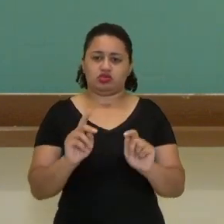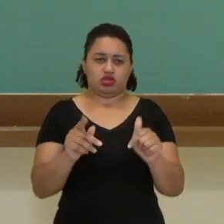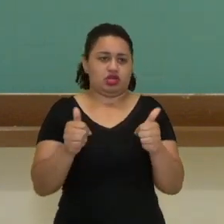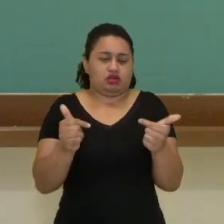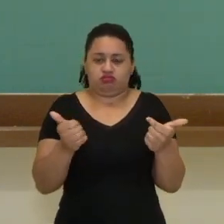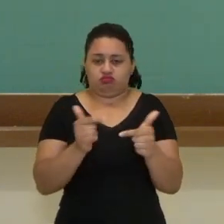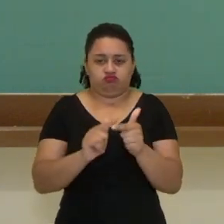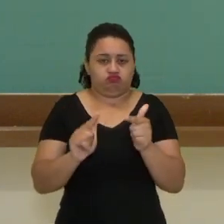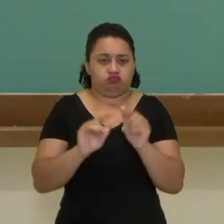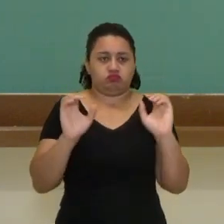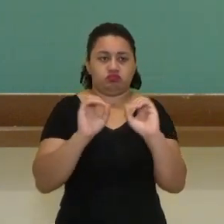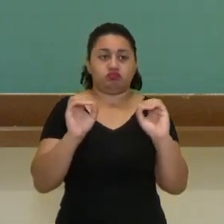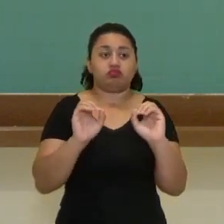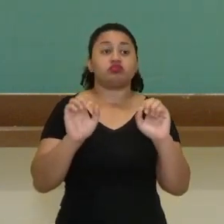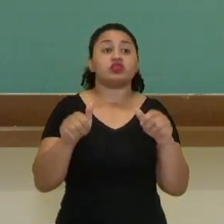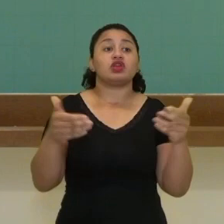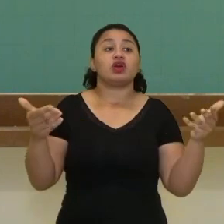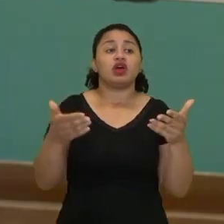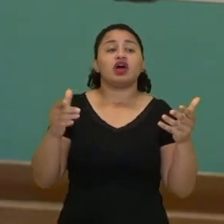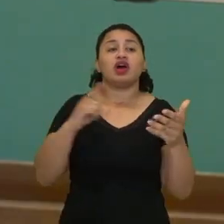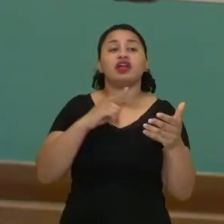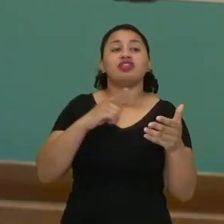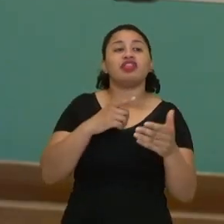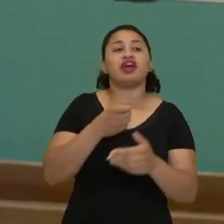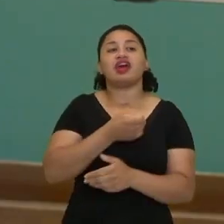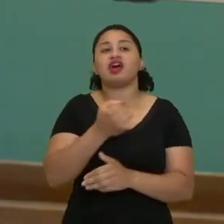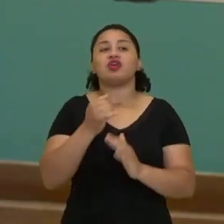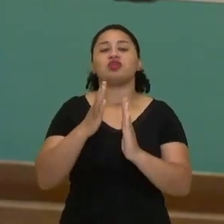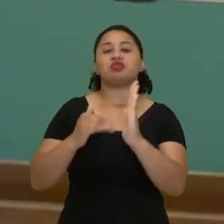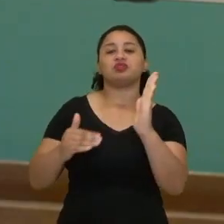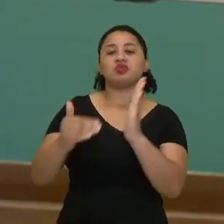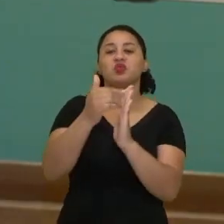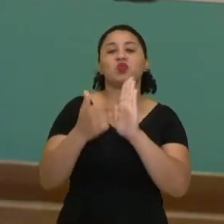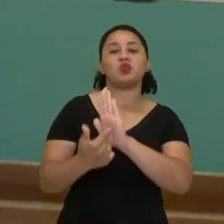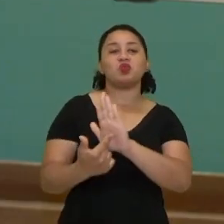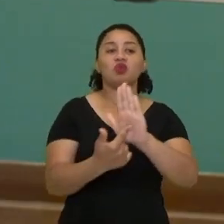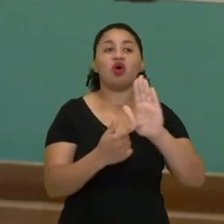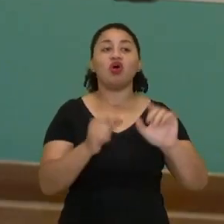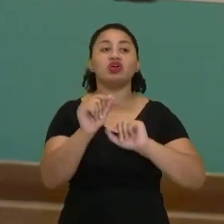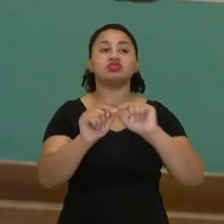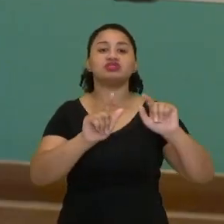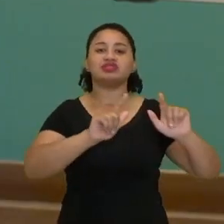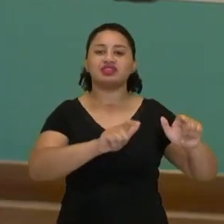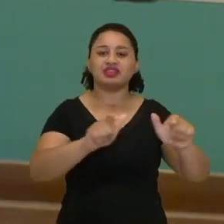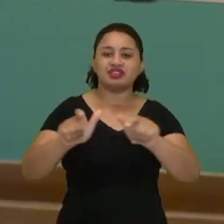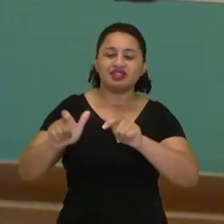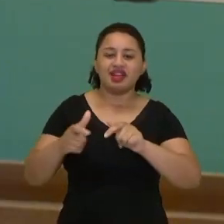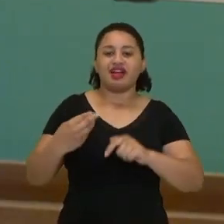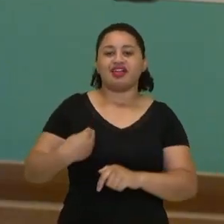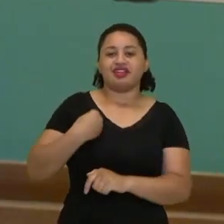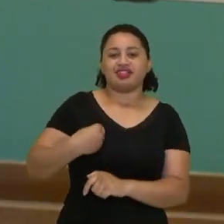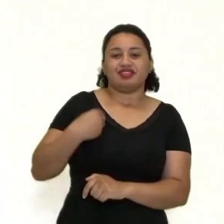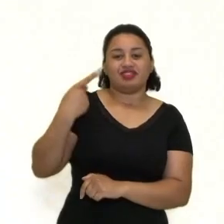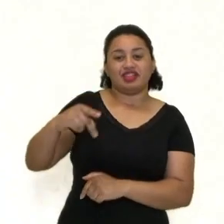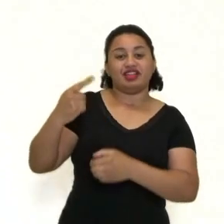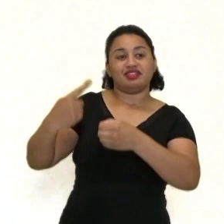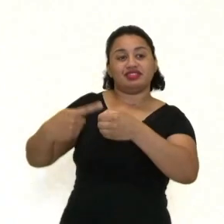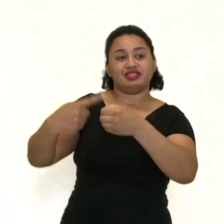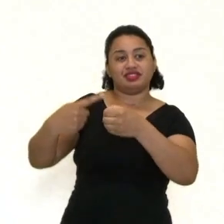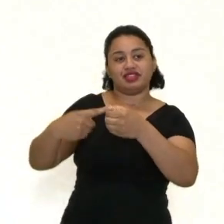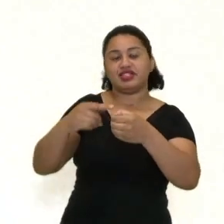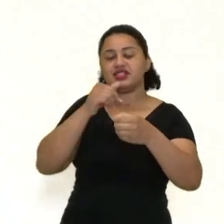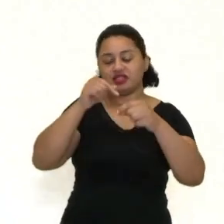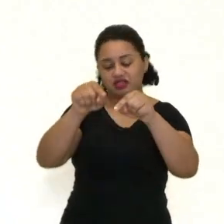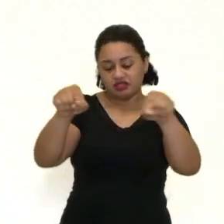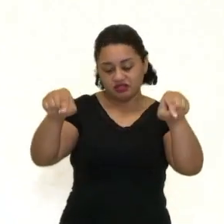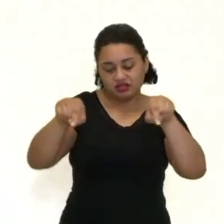ok? E aqui a gente tem algumas pinturas que mostram alguns pedacinhos da vida dele em Arles, como por exemplo o